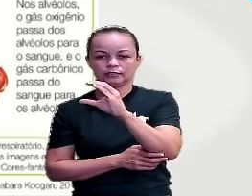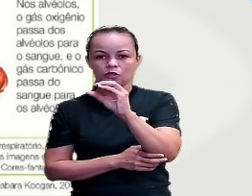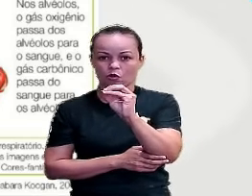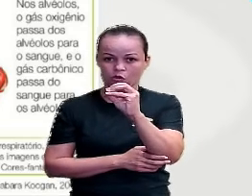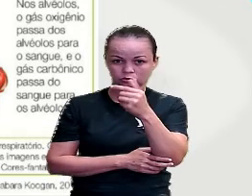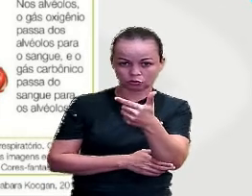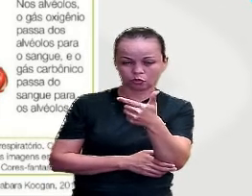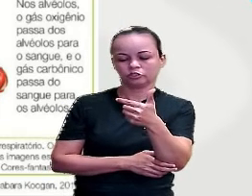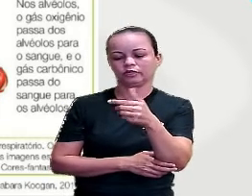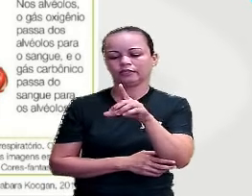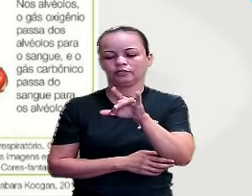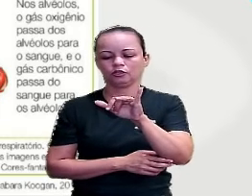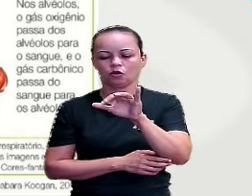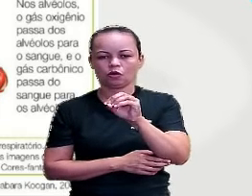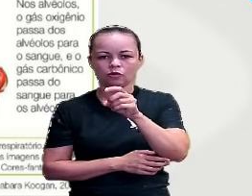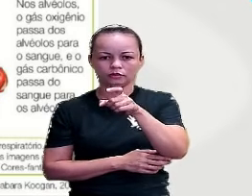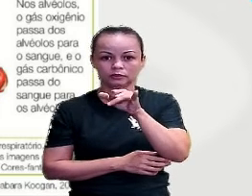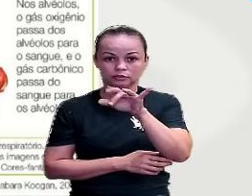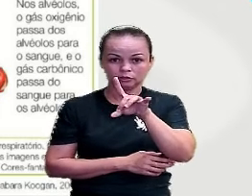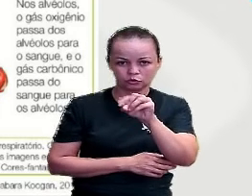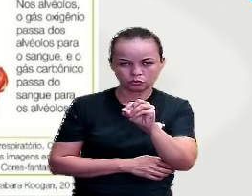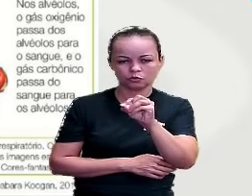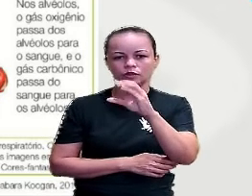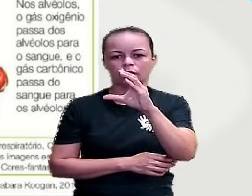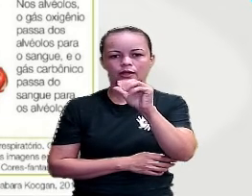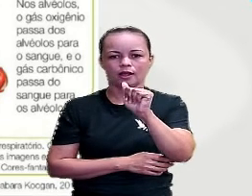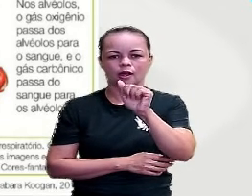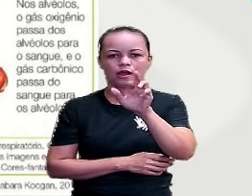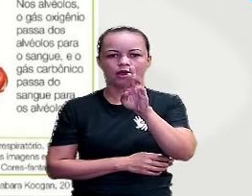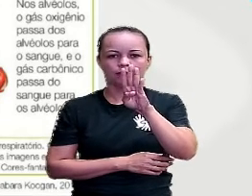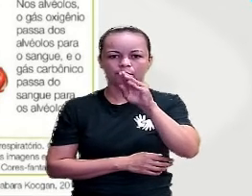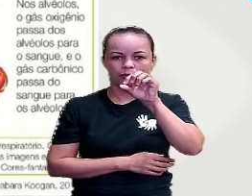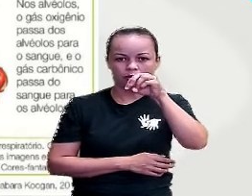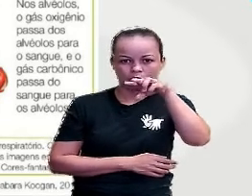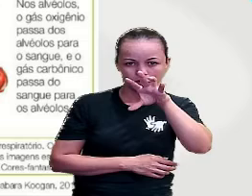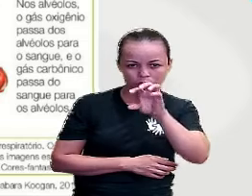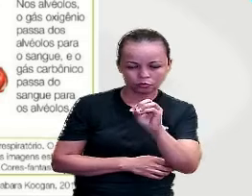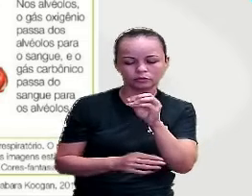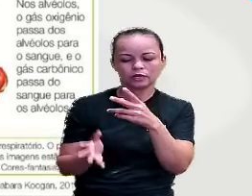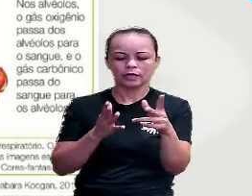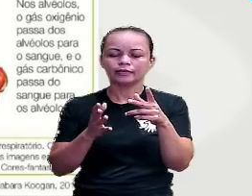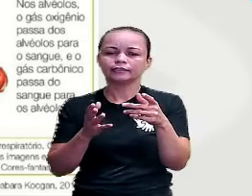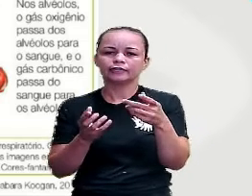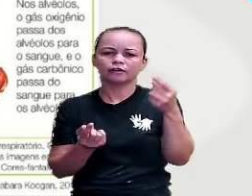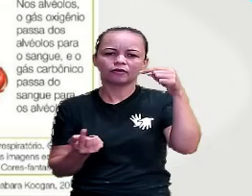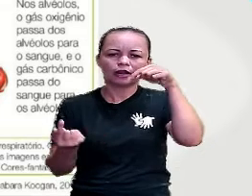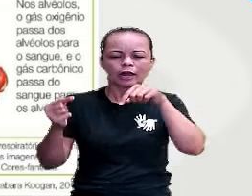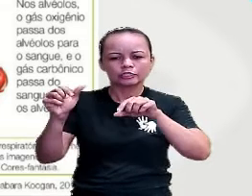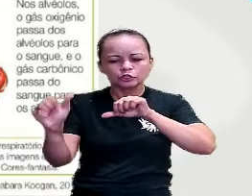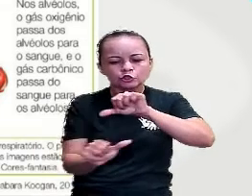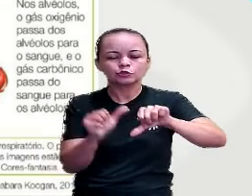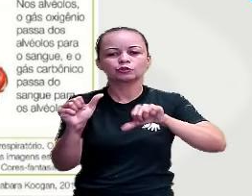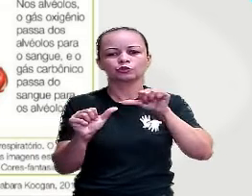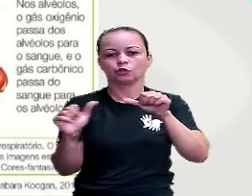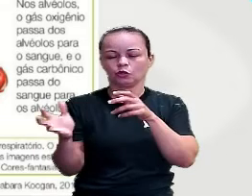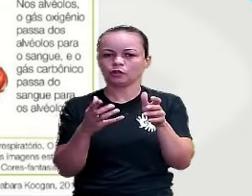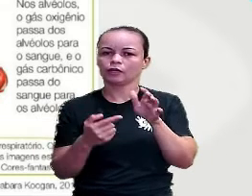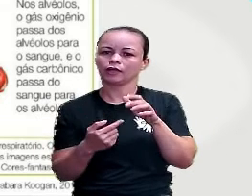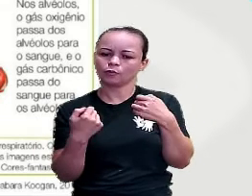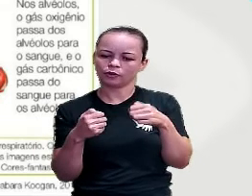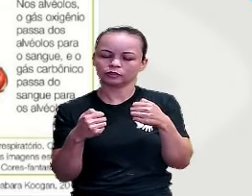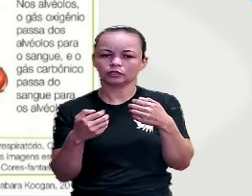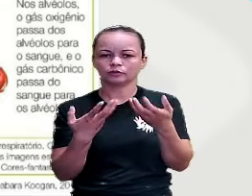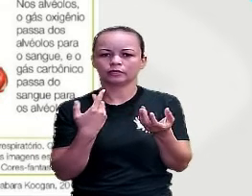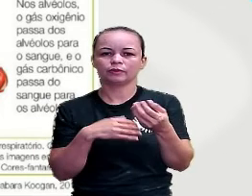CO2, que é o dióxido de carbono, que vai ser o produto final depois do metabolismo do nosso organismo, vai ser o produto final que vai precisar